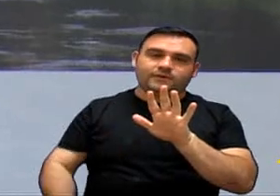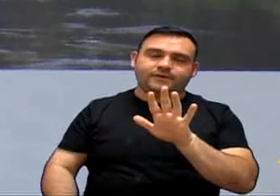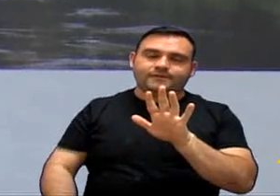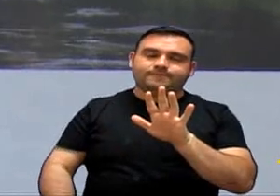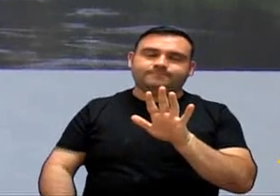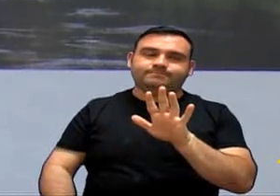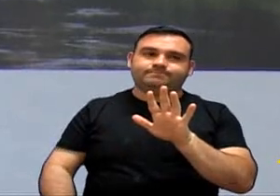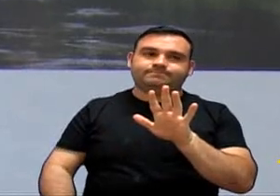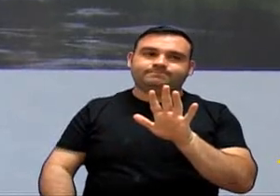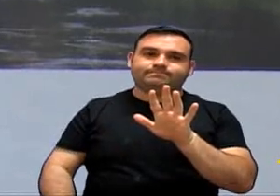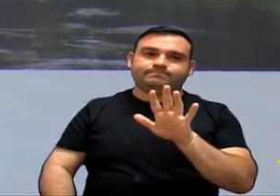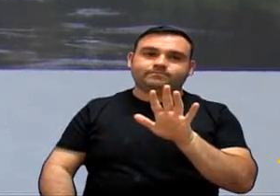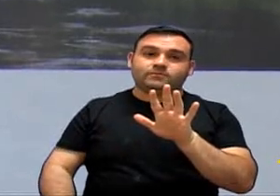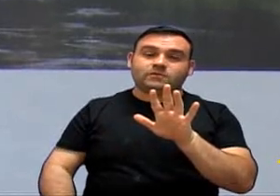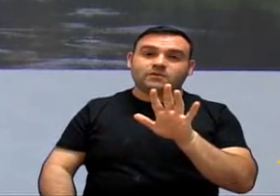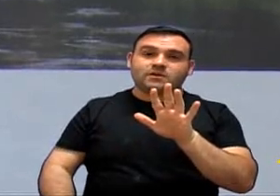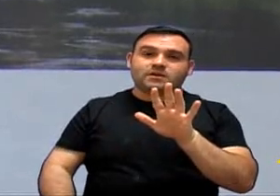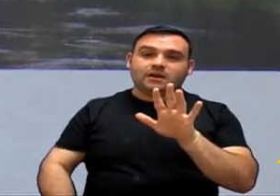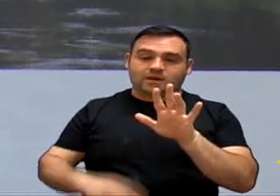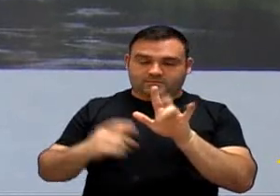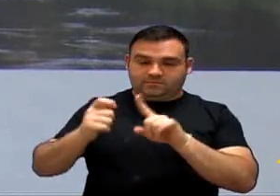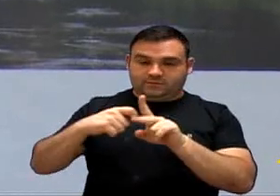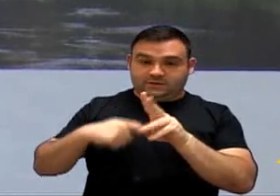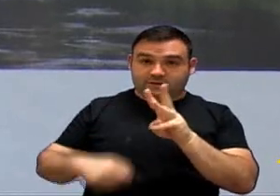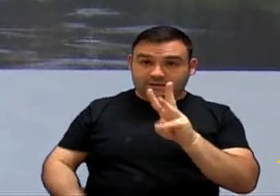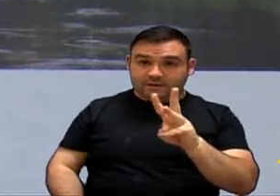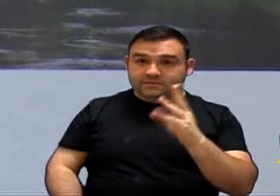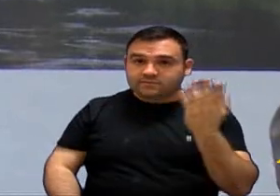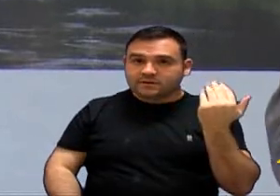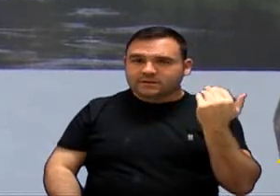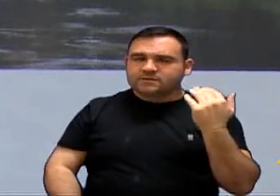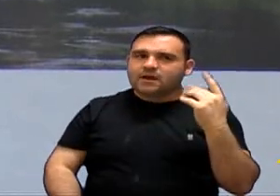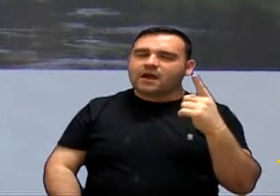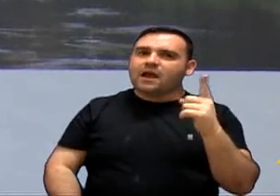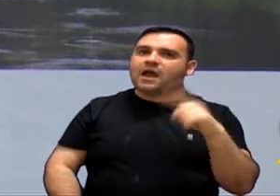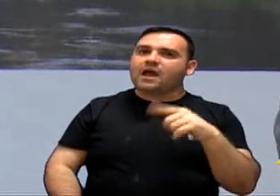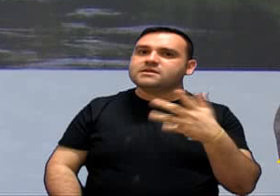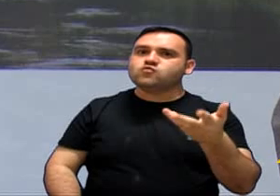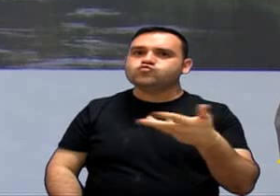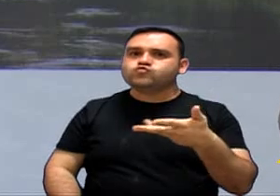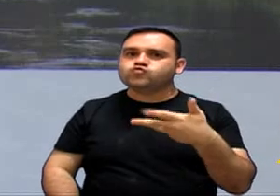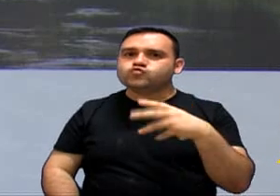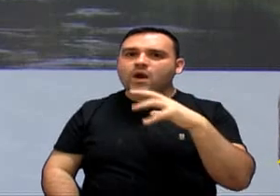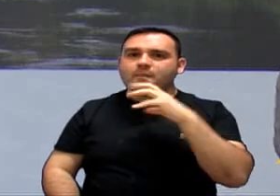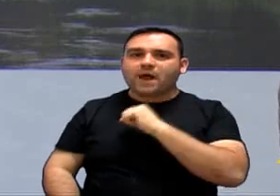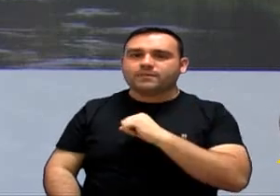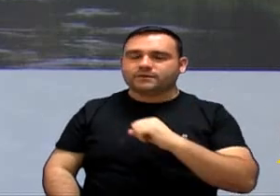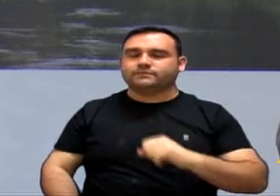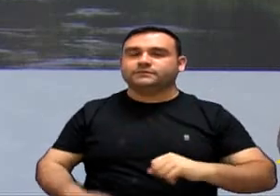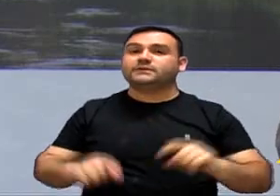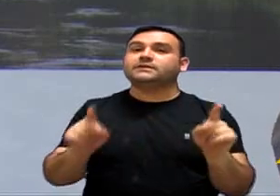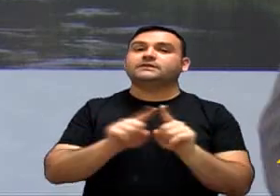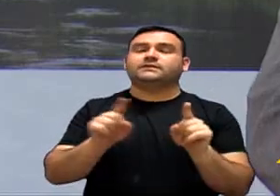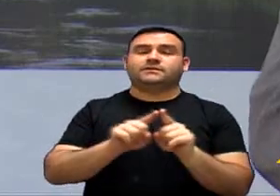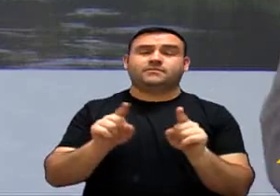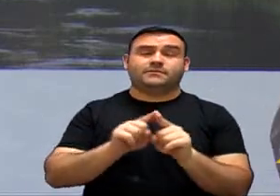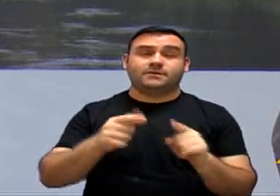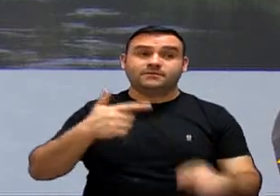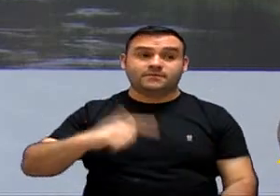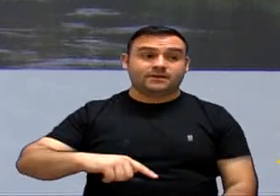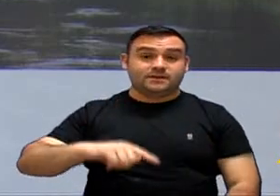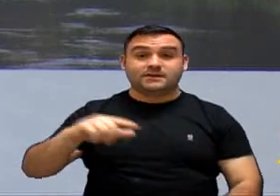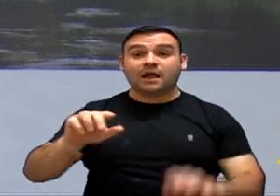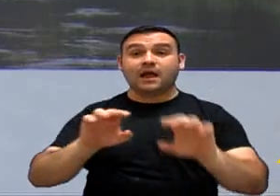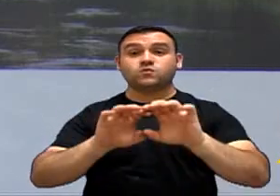Ítalo que os números dos últimos três meses eles são ainda muito mais eficientes e outra coisa